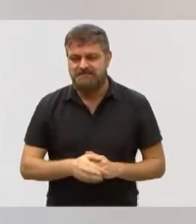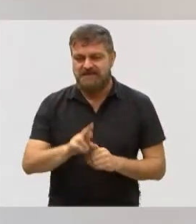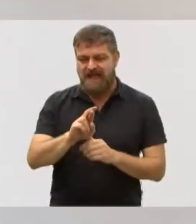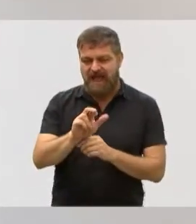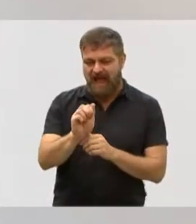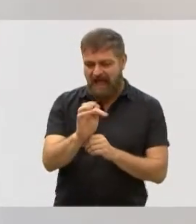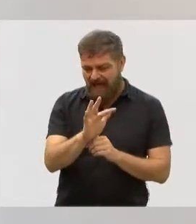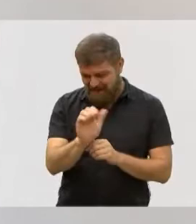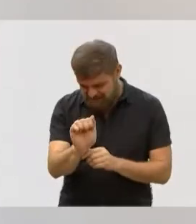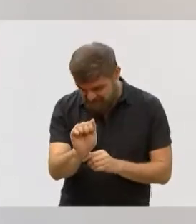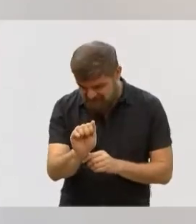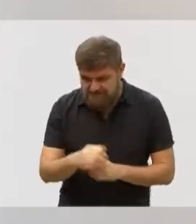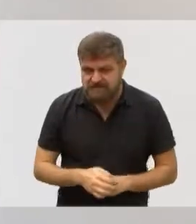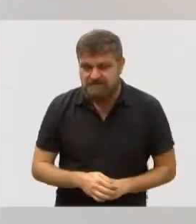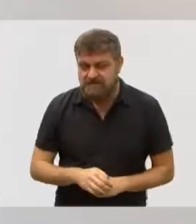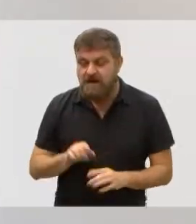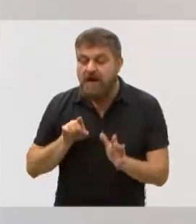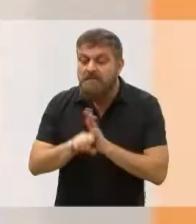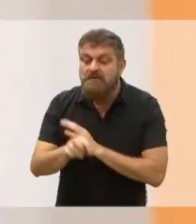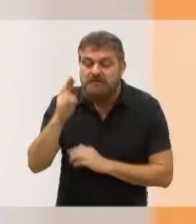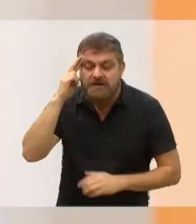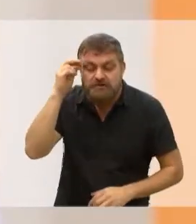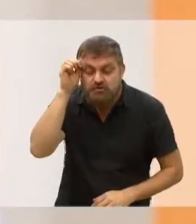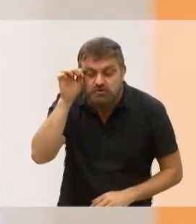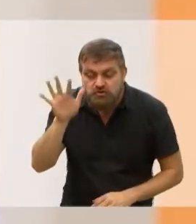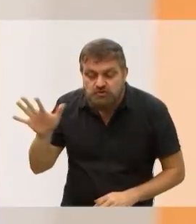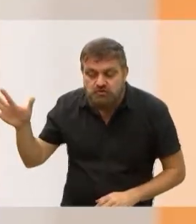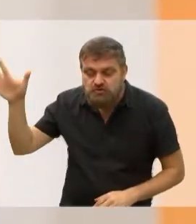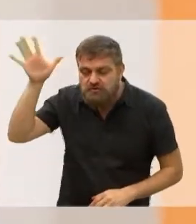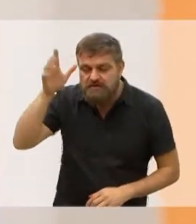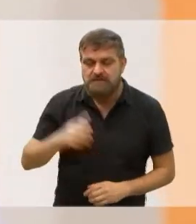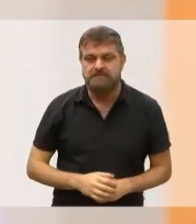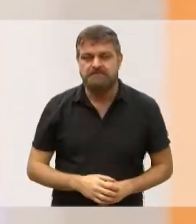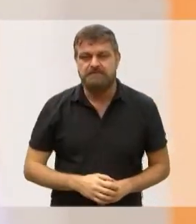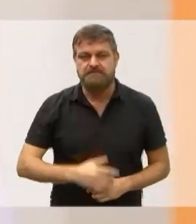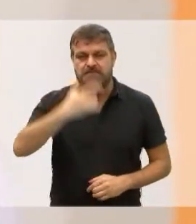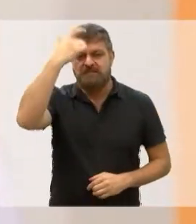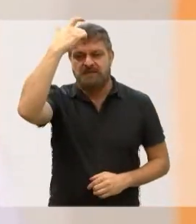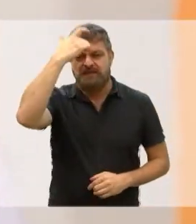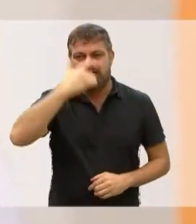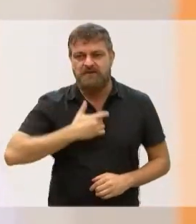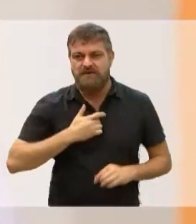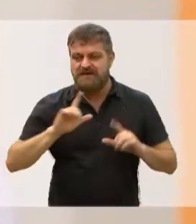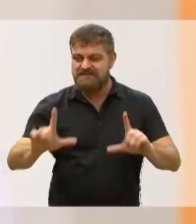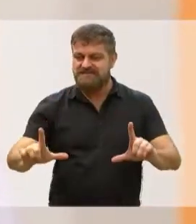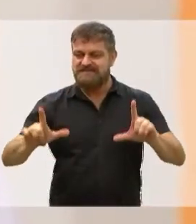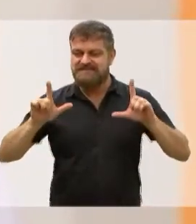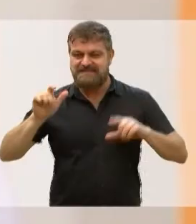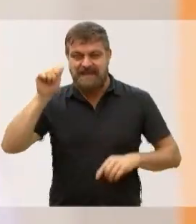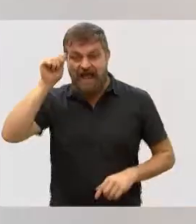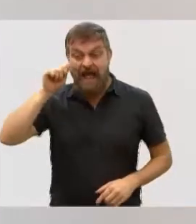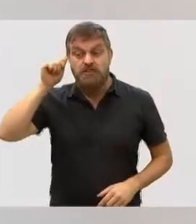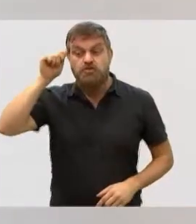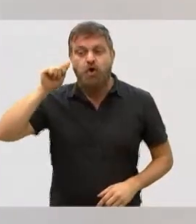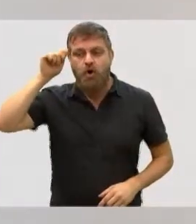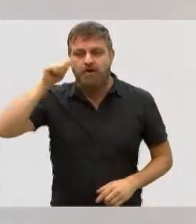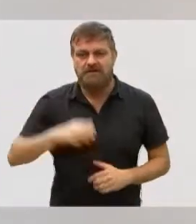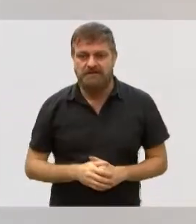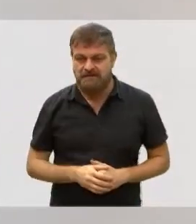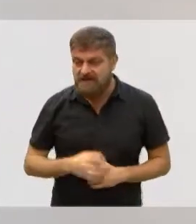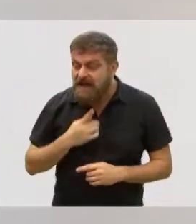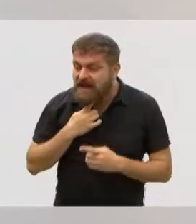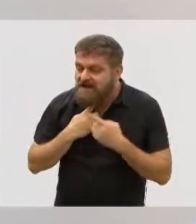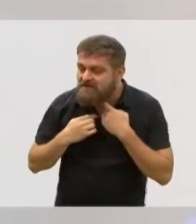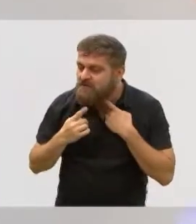Rafa, qual é o seu sonho? Ser ator. Você tem vontade de